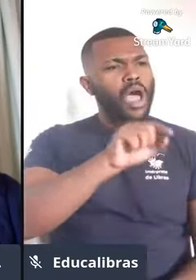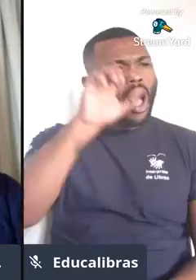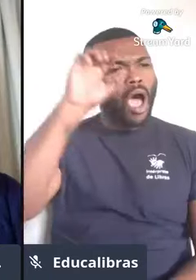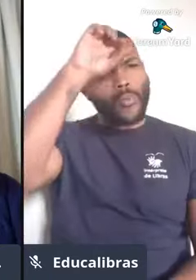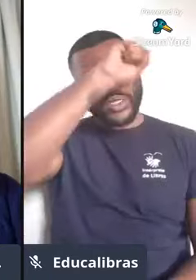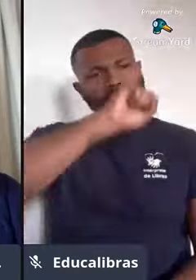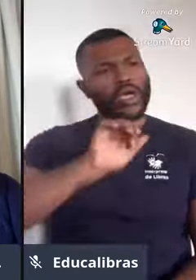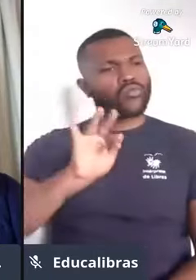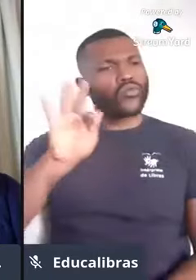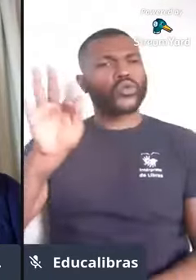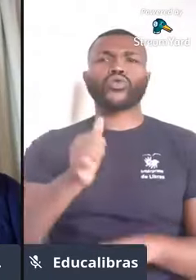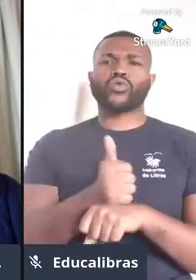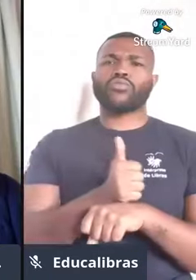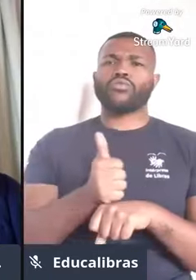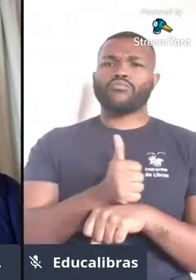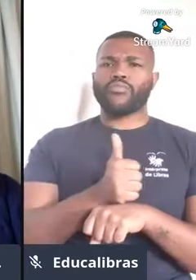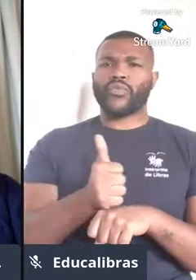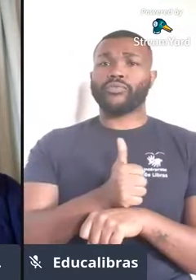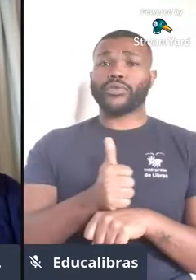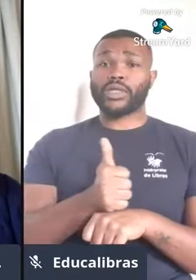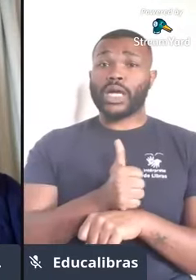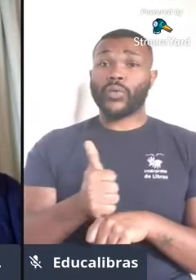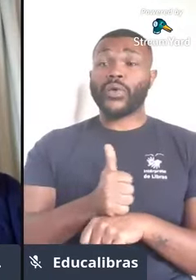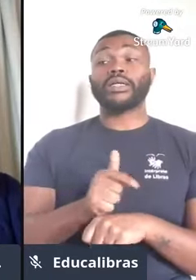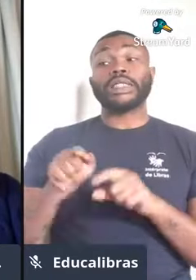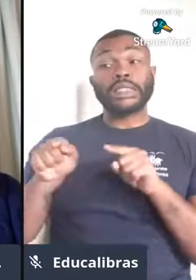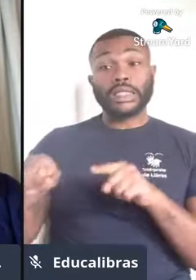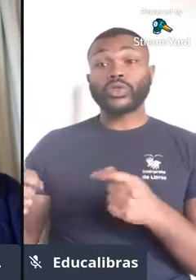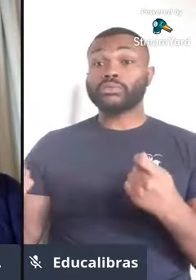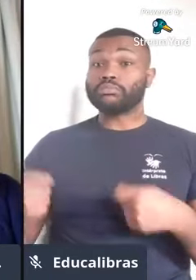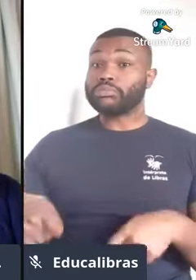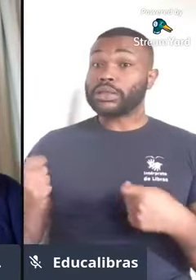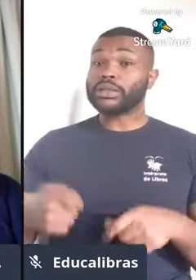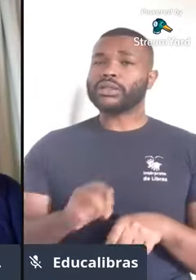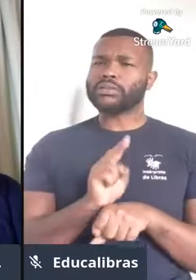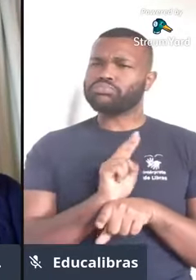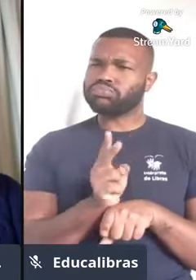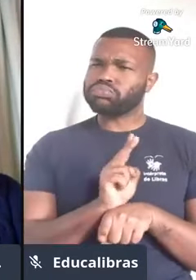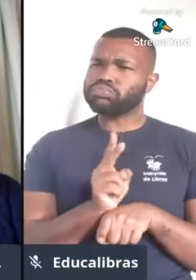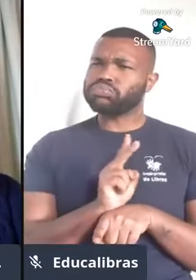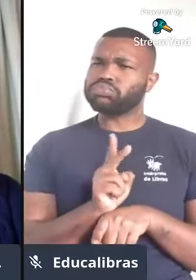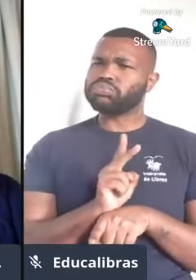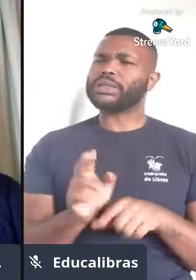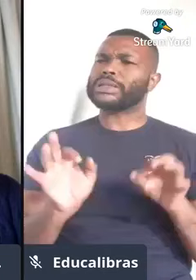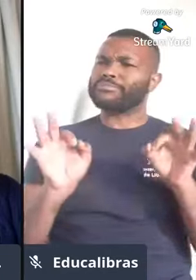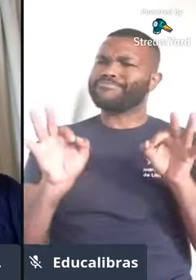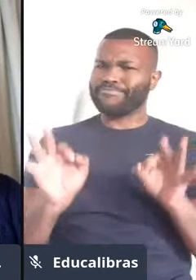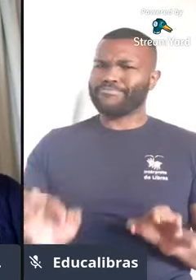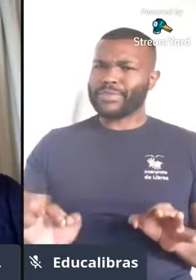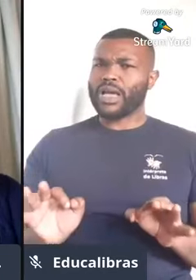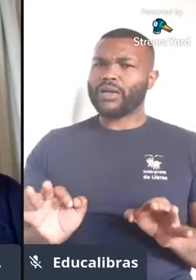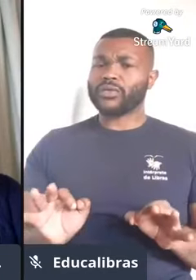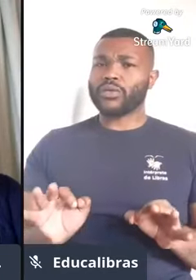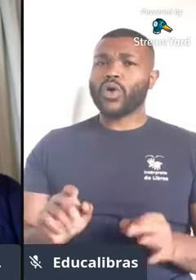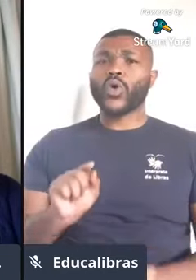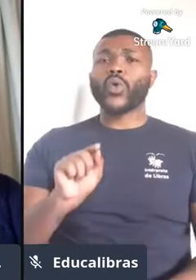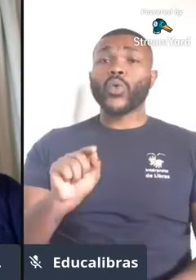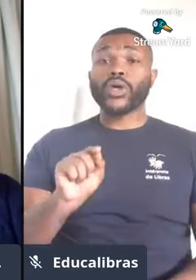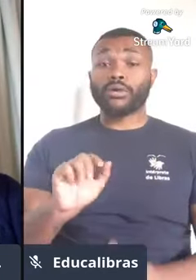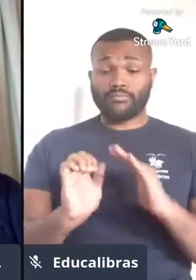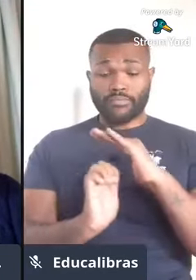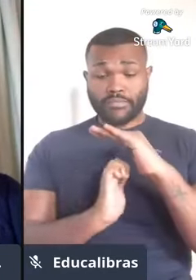E esta, sim, é uma questão que nós temos fiscalizado com bastante zelo, que é a obrigação que as empresas